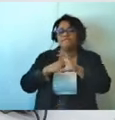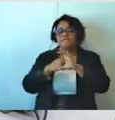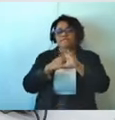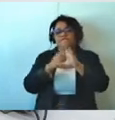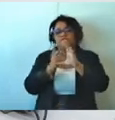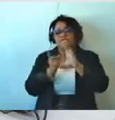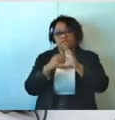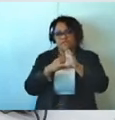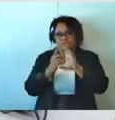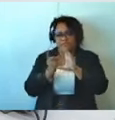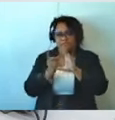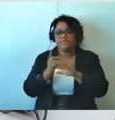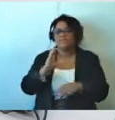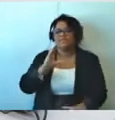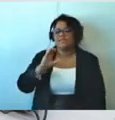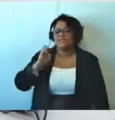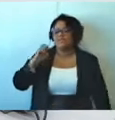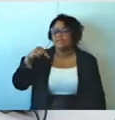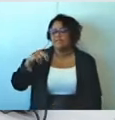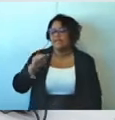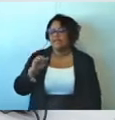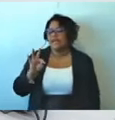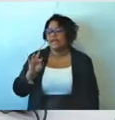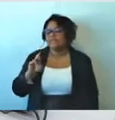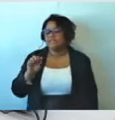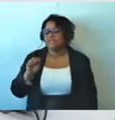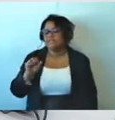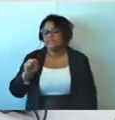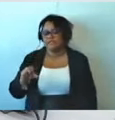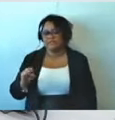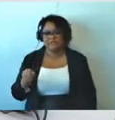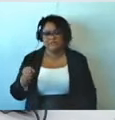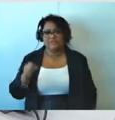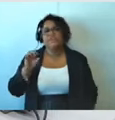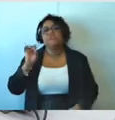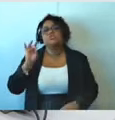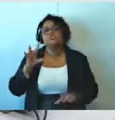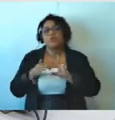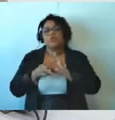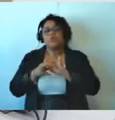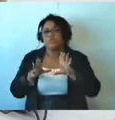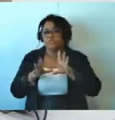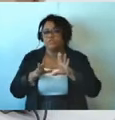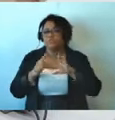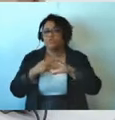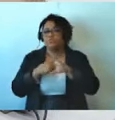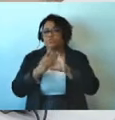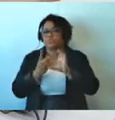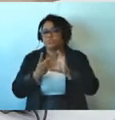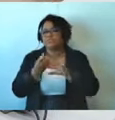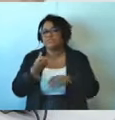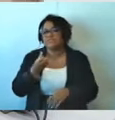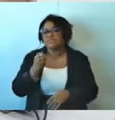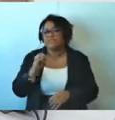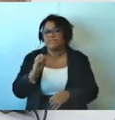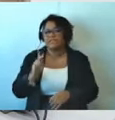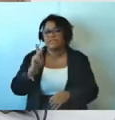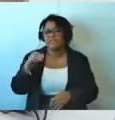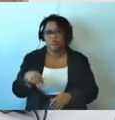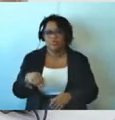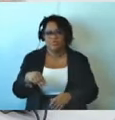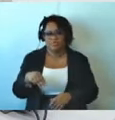Senatran só autoriza implantar a motofaixa, no máximo com velocidade de 60 km por hora, aí tem que ter uma